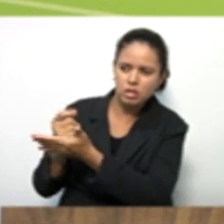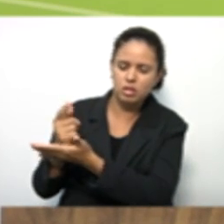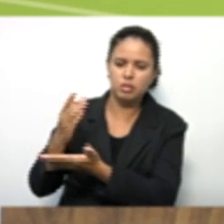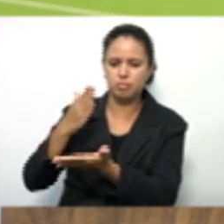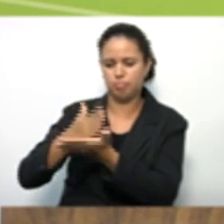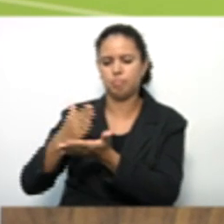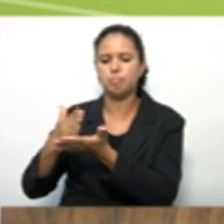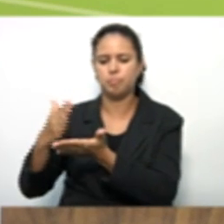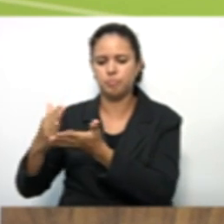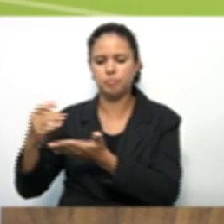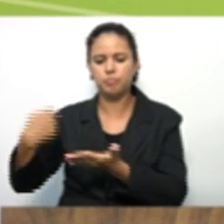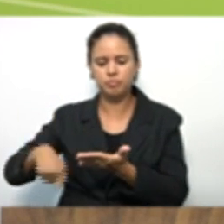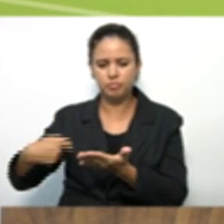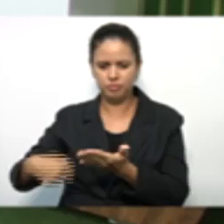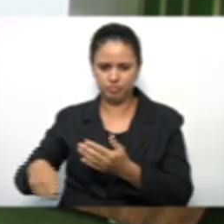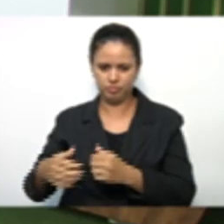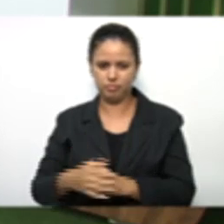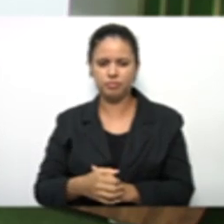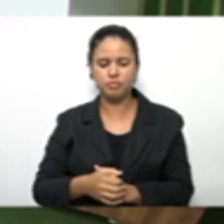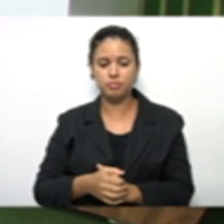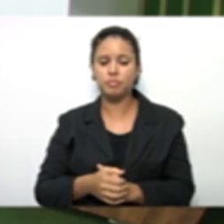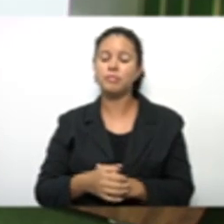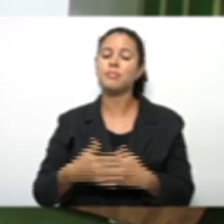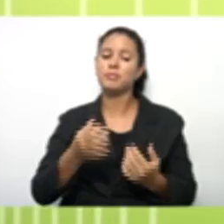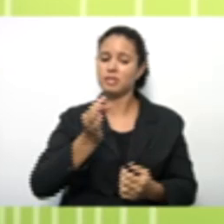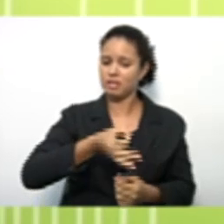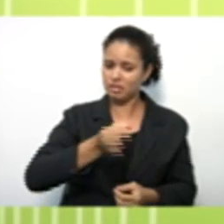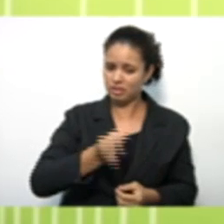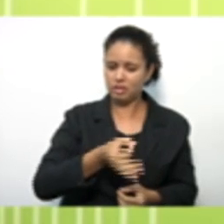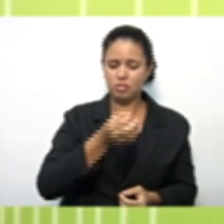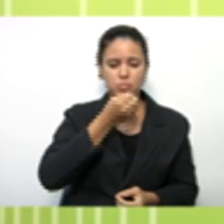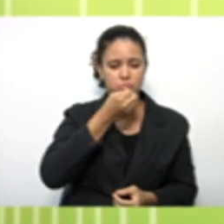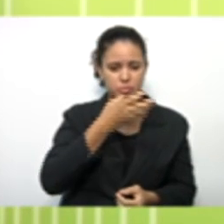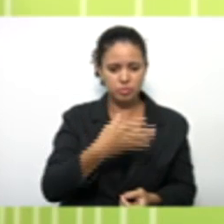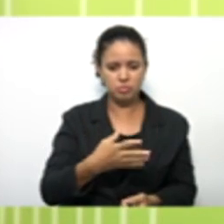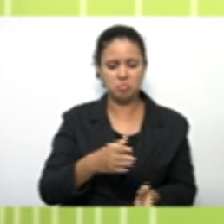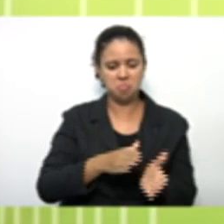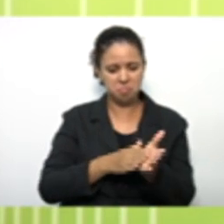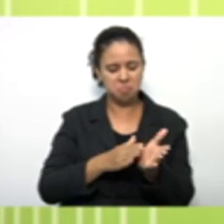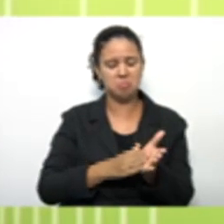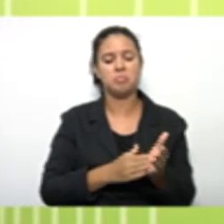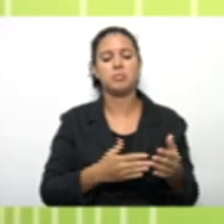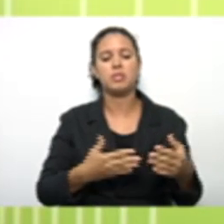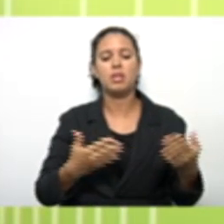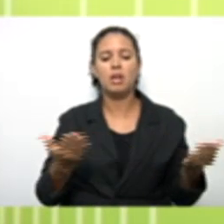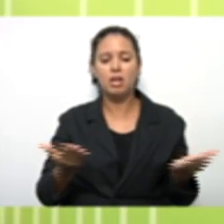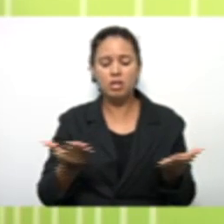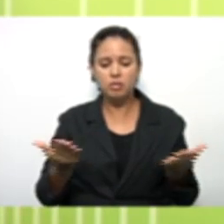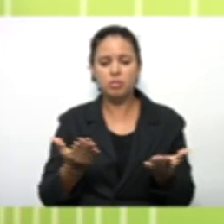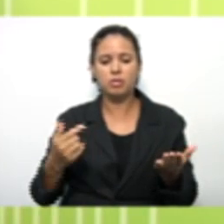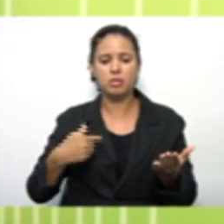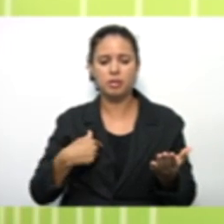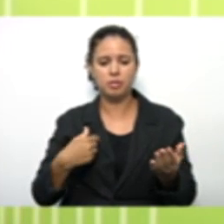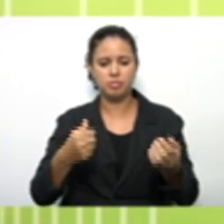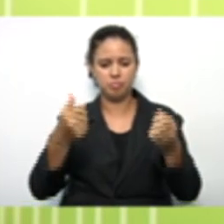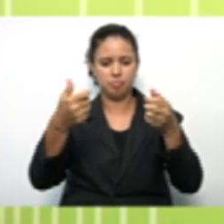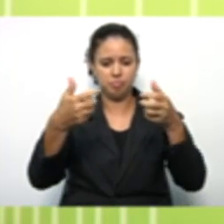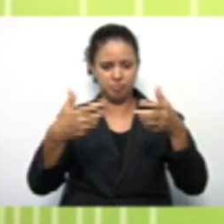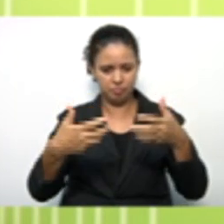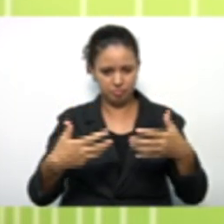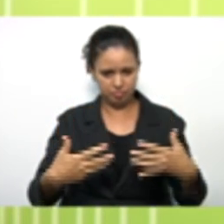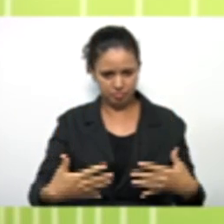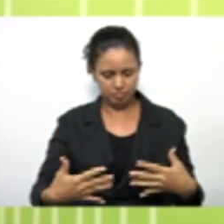professora? Isso, professor Aloy, muito bem a sua explicação do que é patrimônio. Bom, pessoal, agora vamos à